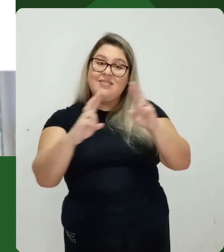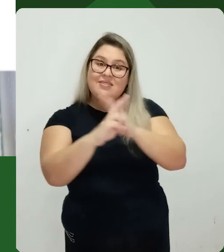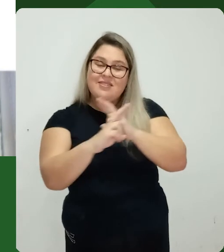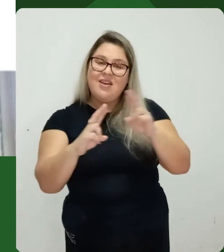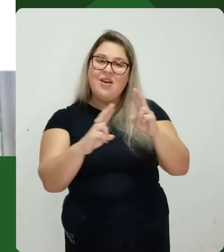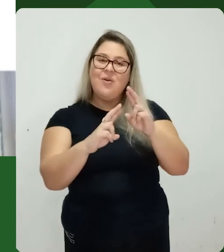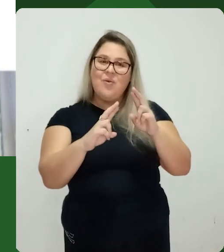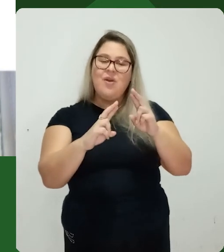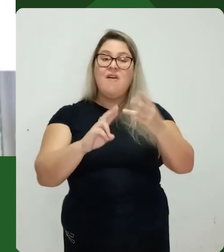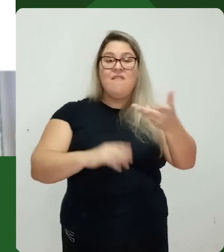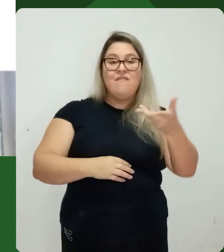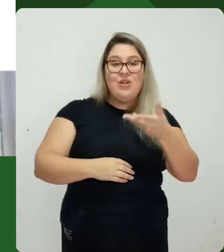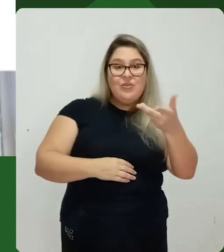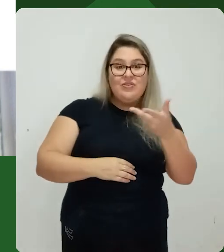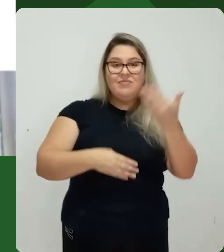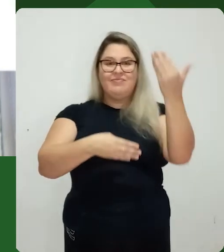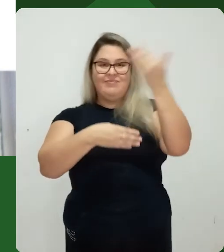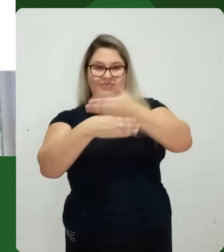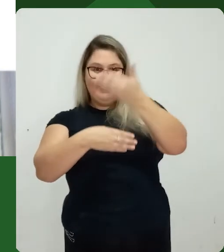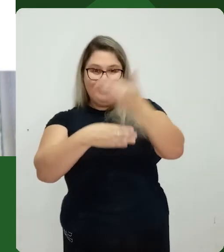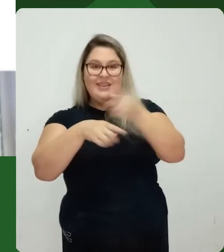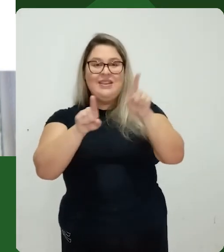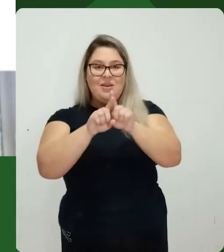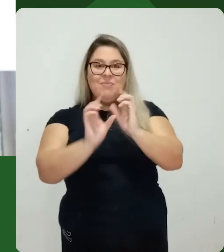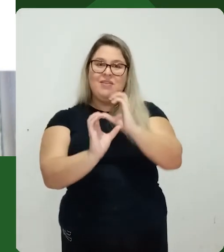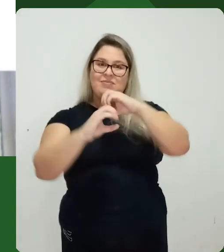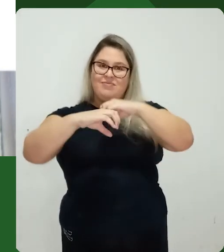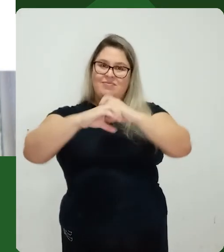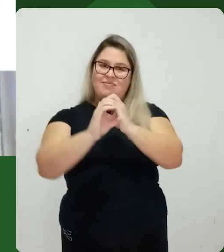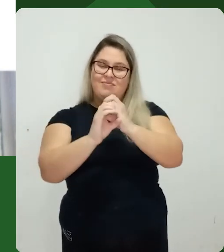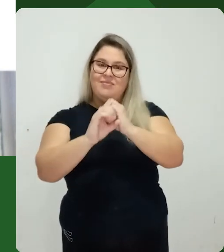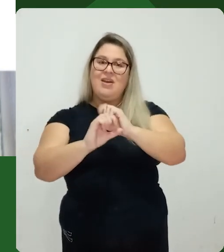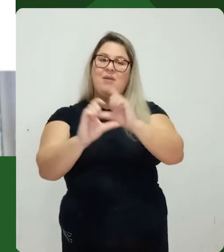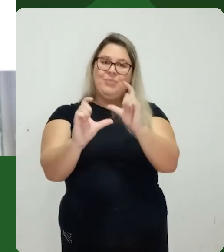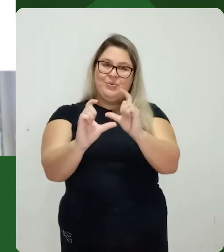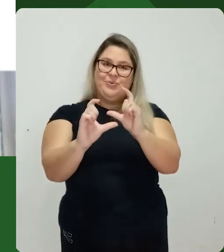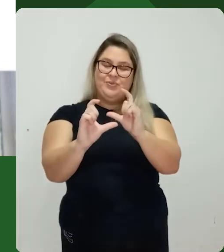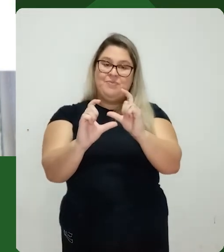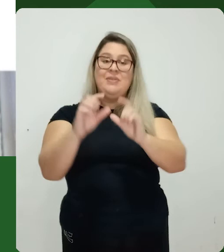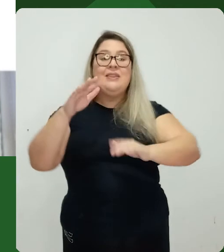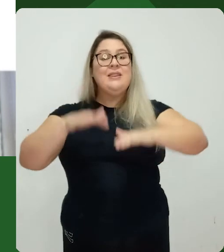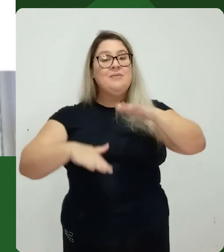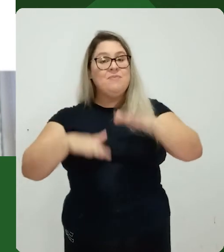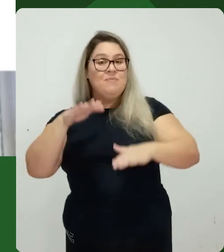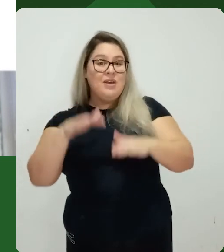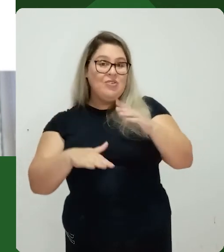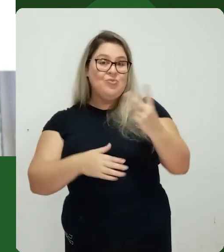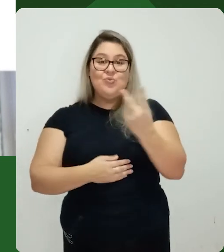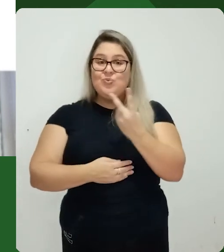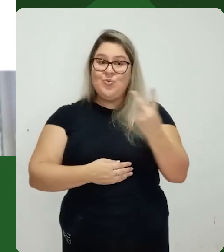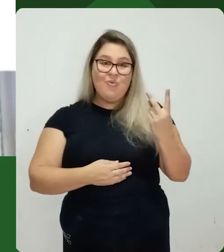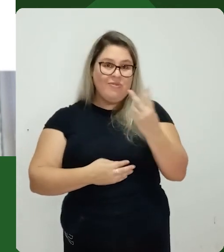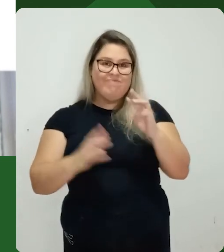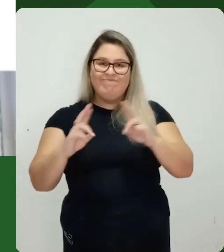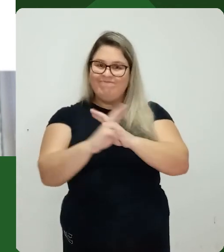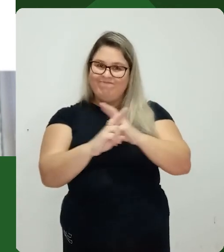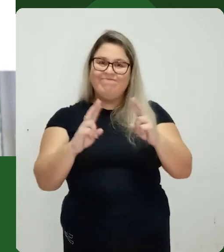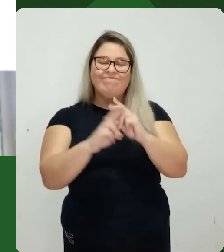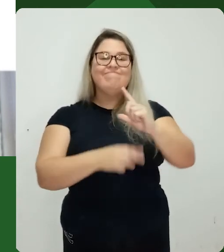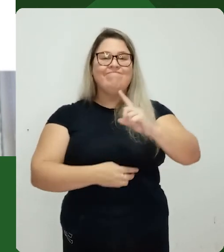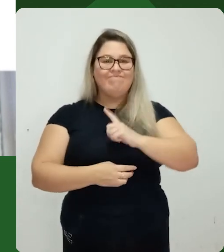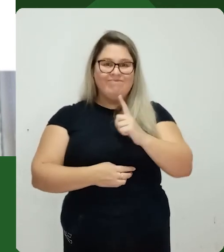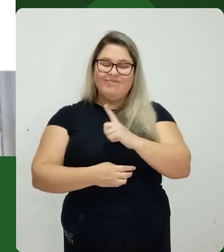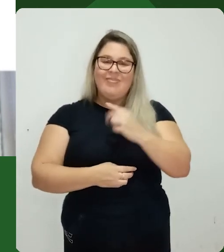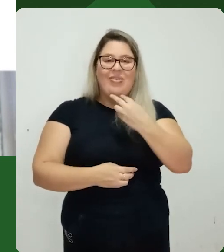da luz da minha fotografia? Isso porque a exposição à luz, ela vai ser uma relação entre essa velocidade do obturador